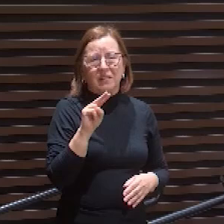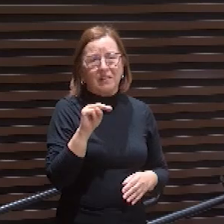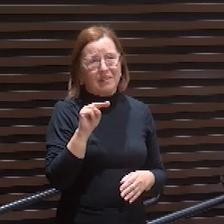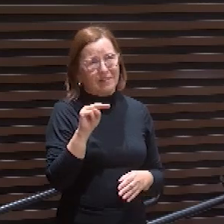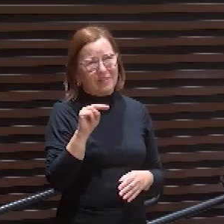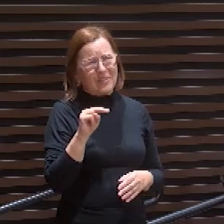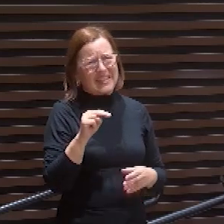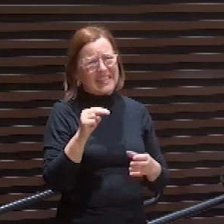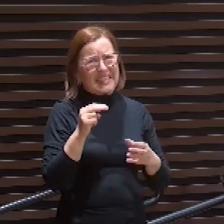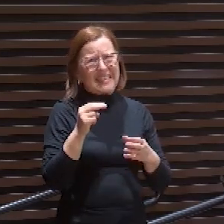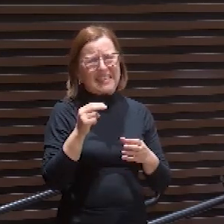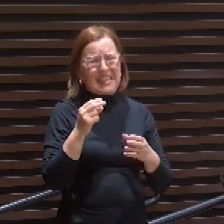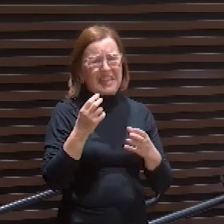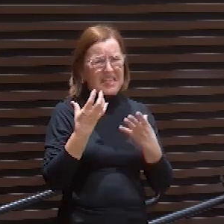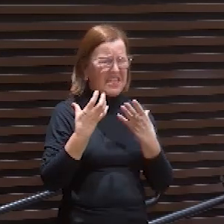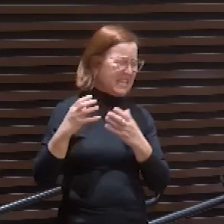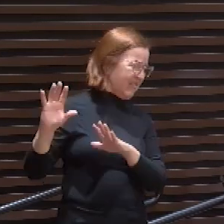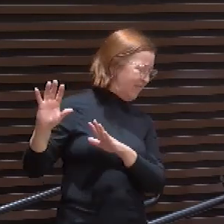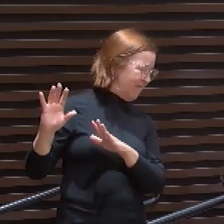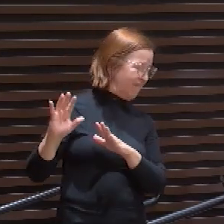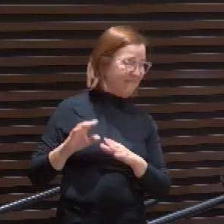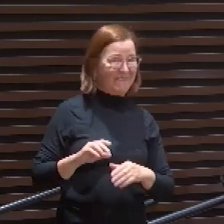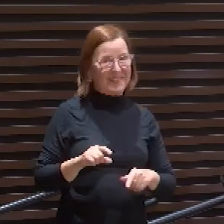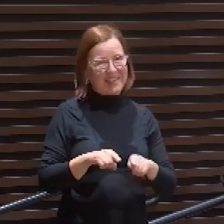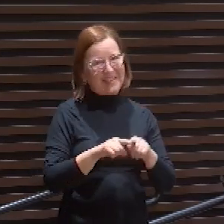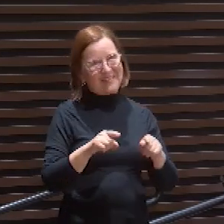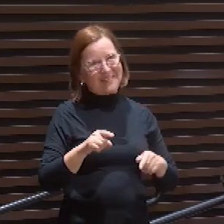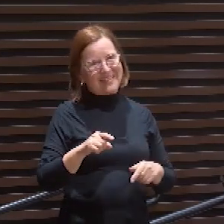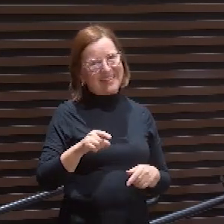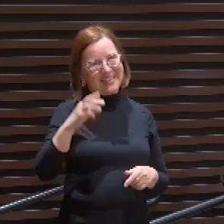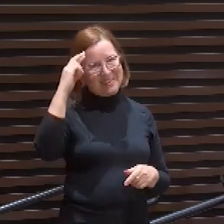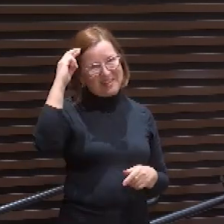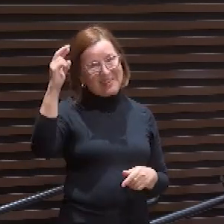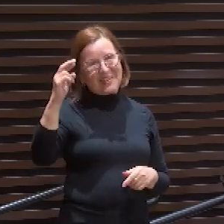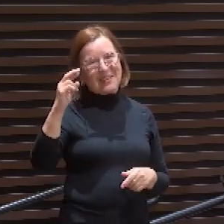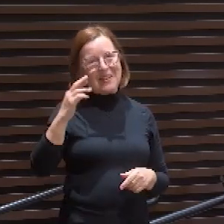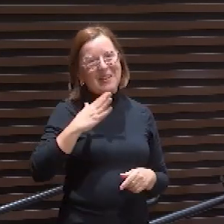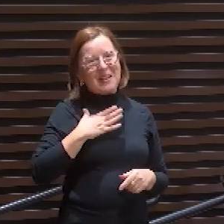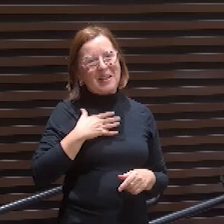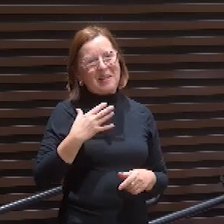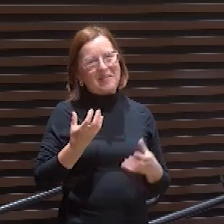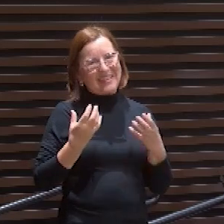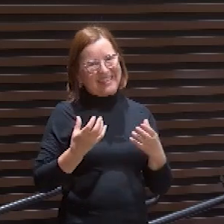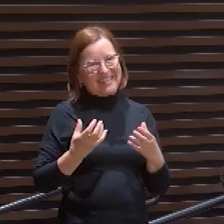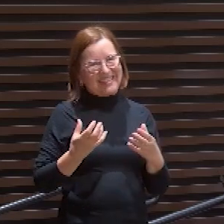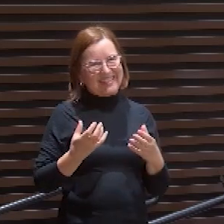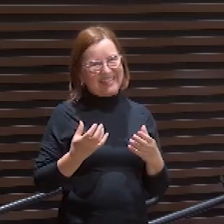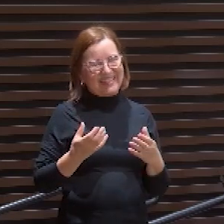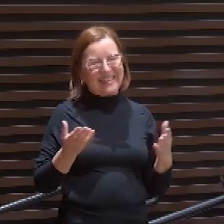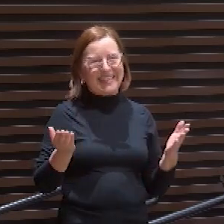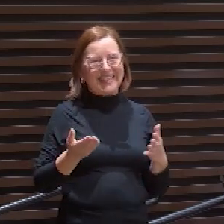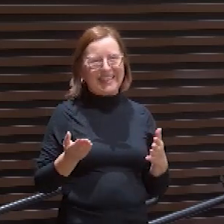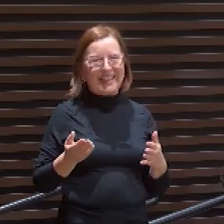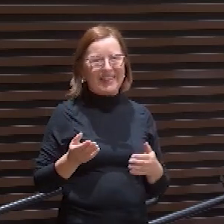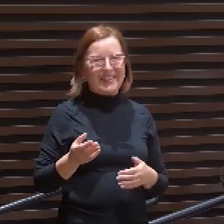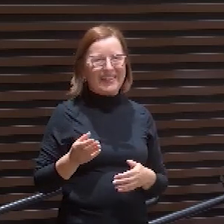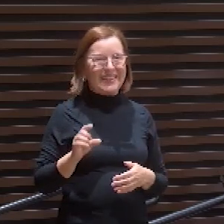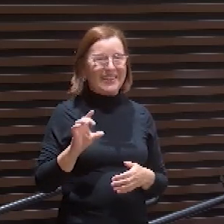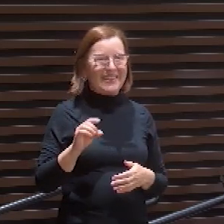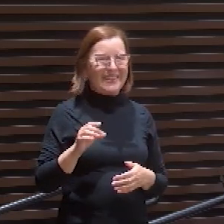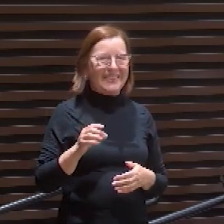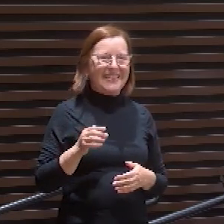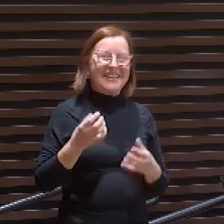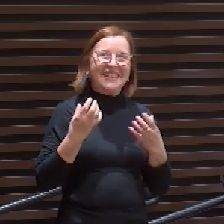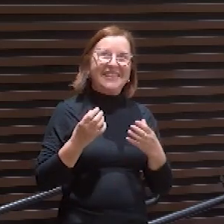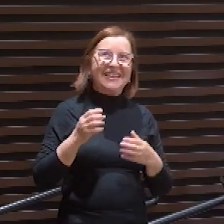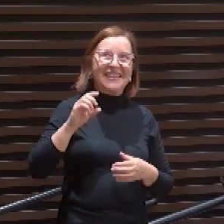o queria. Mas ele me quis de tal maneira que eu agora não quero mais outra coisa, a não ser ele. E